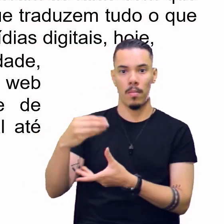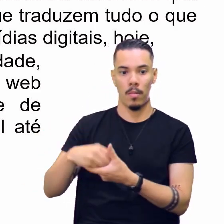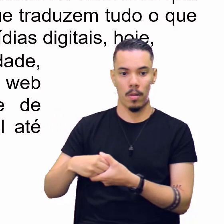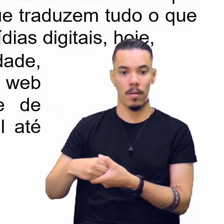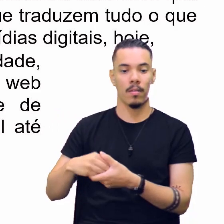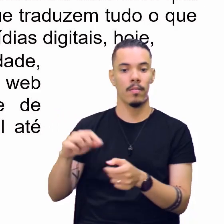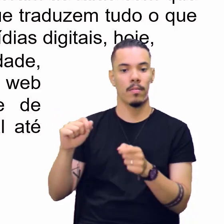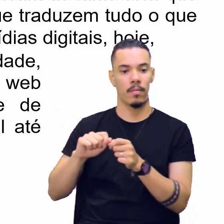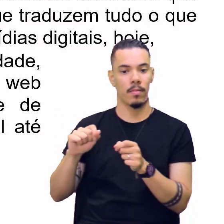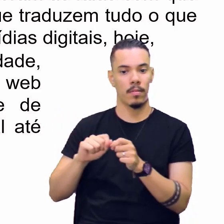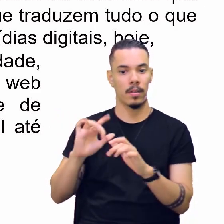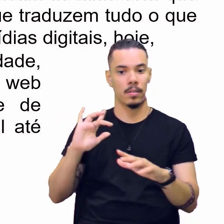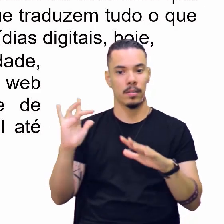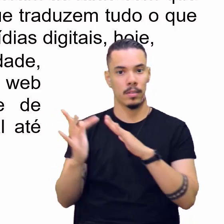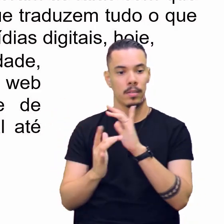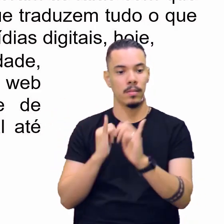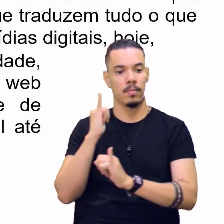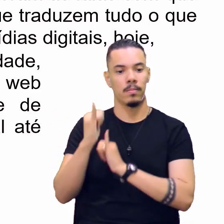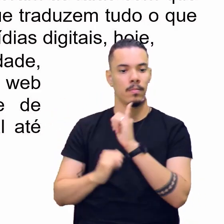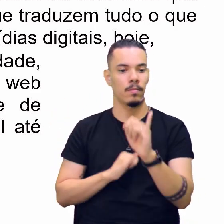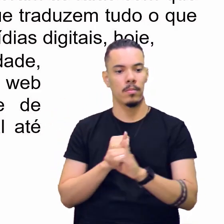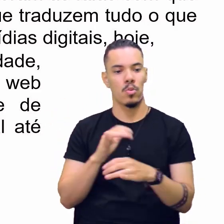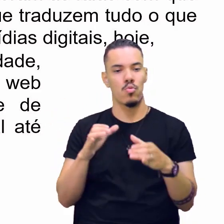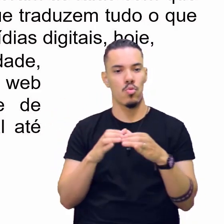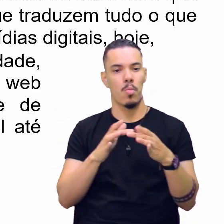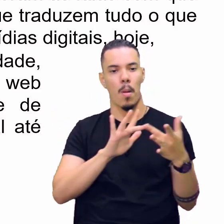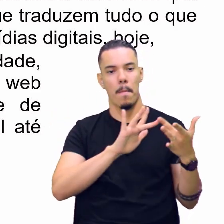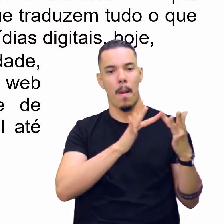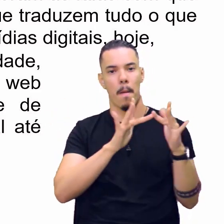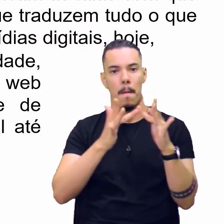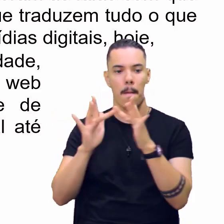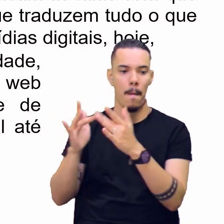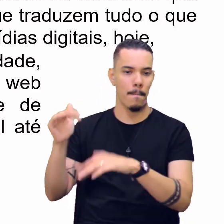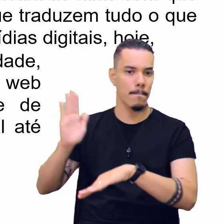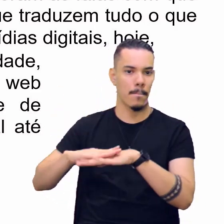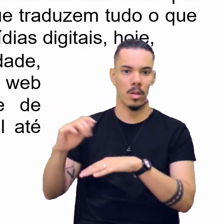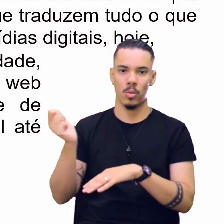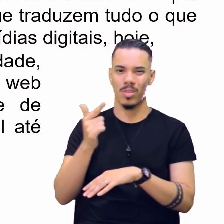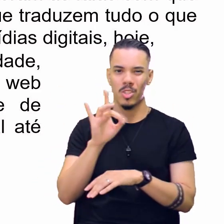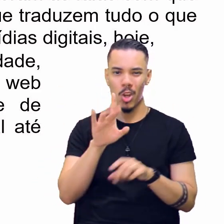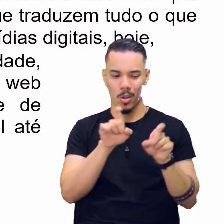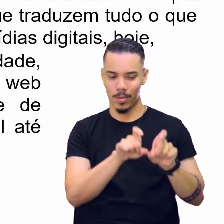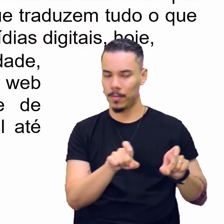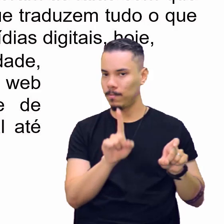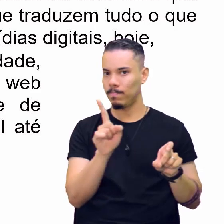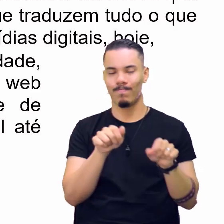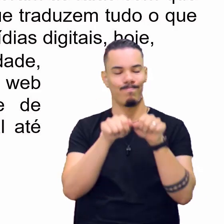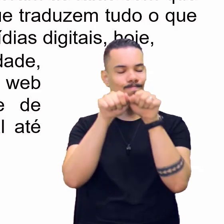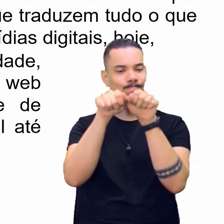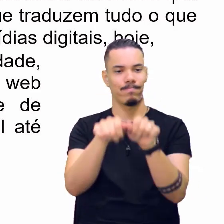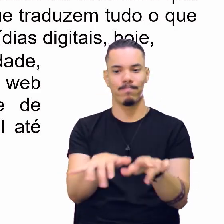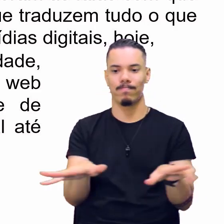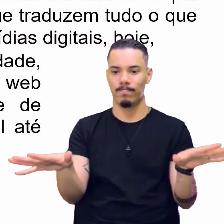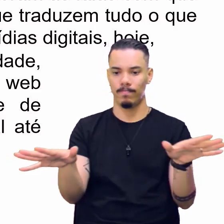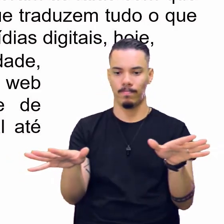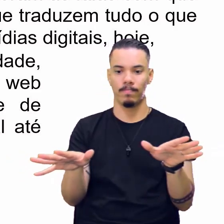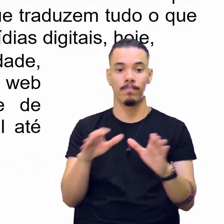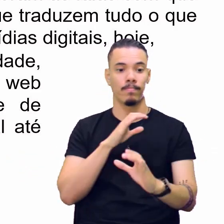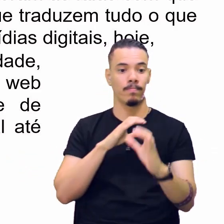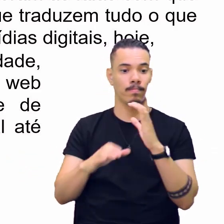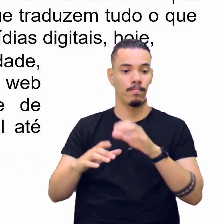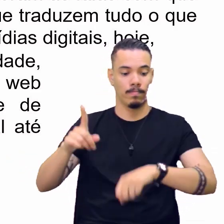web uma rede de pessoas muito mais que uma rede de computadores. A comunicação hoje é em